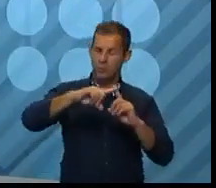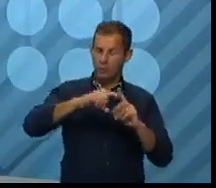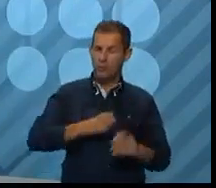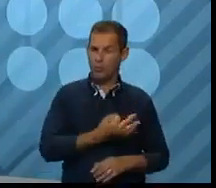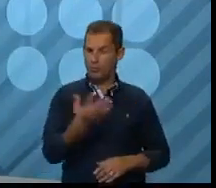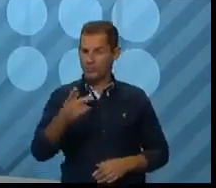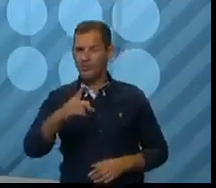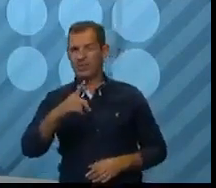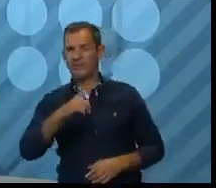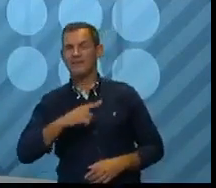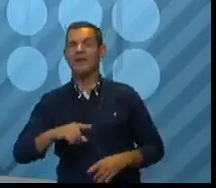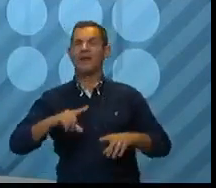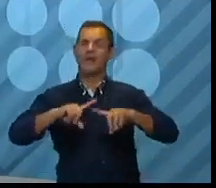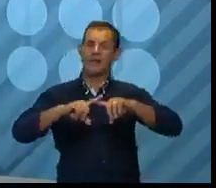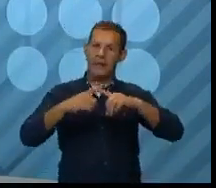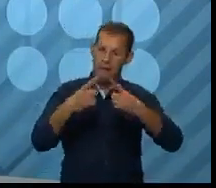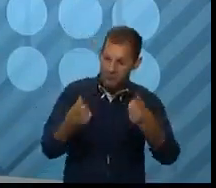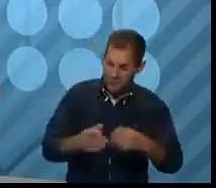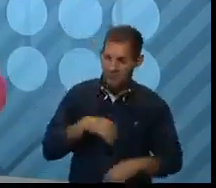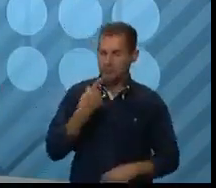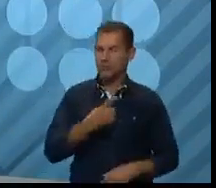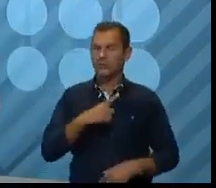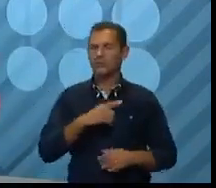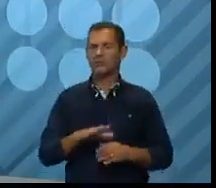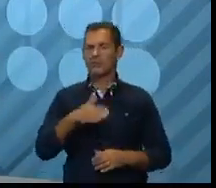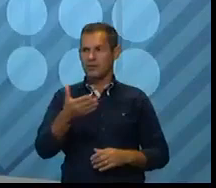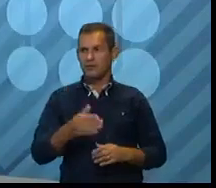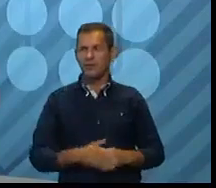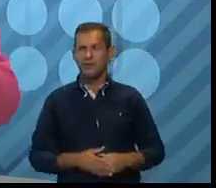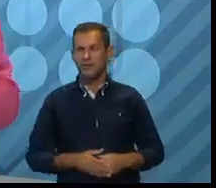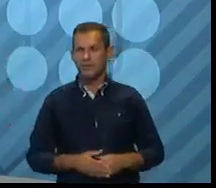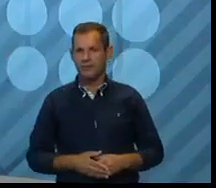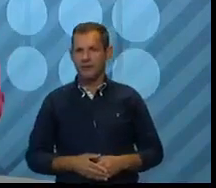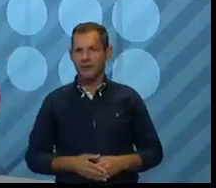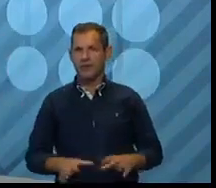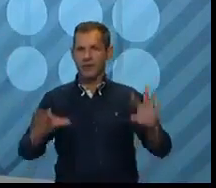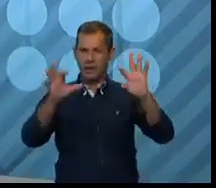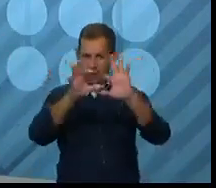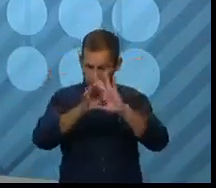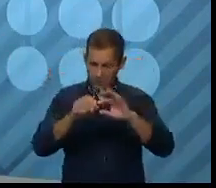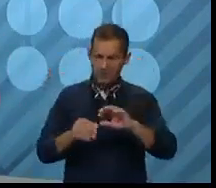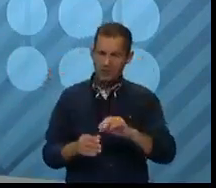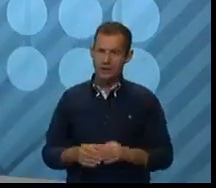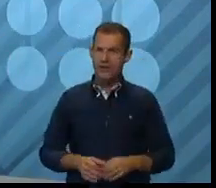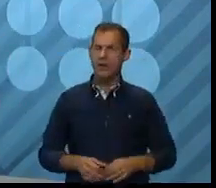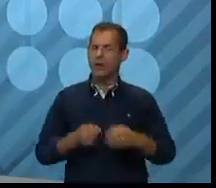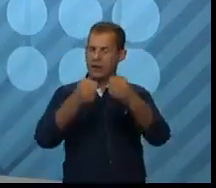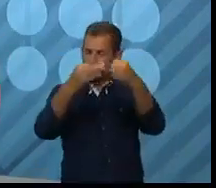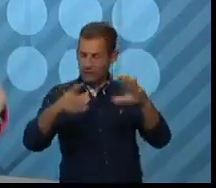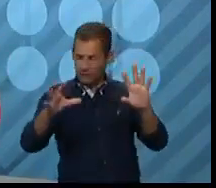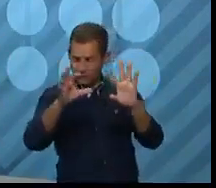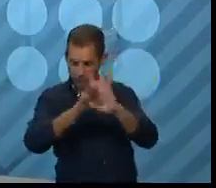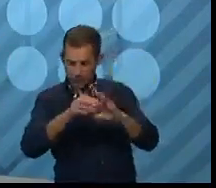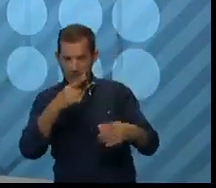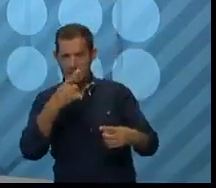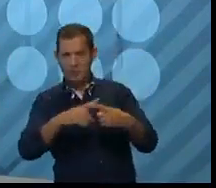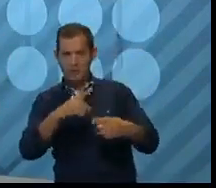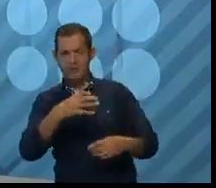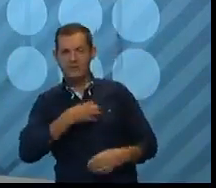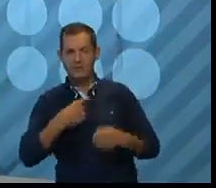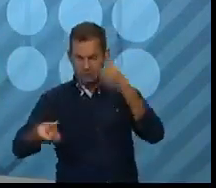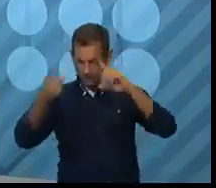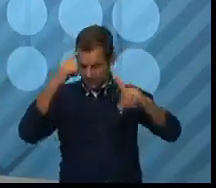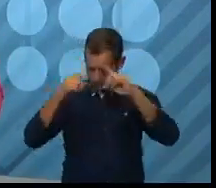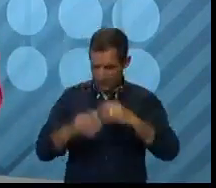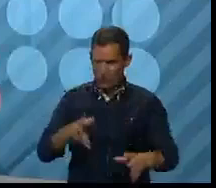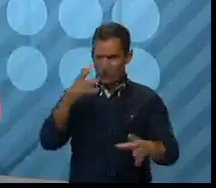ela tende ao infinito, nós temos aí então a integral. A definição de integral ela vem justamente dessa